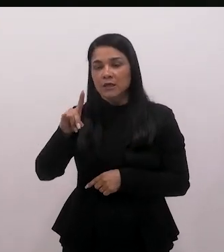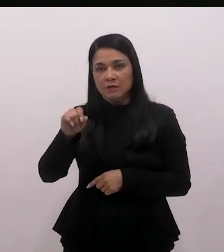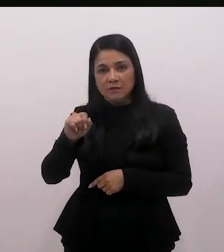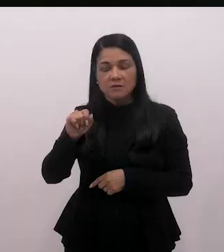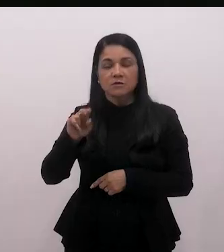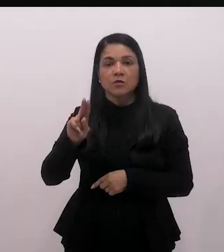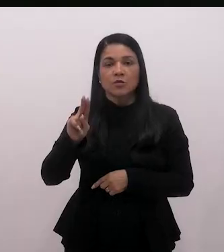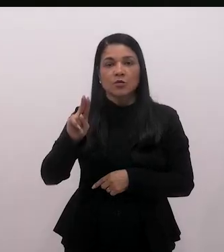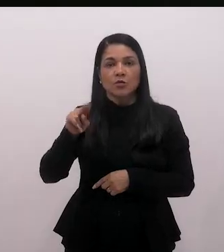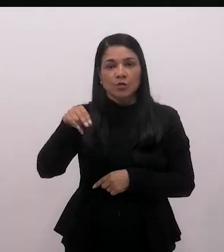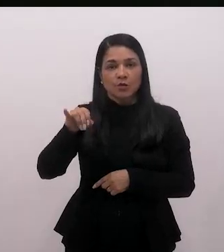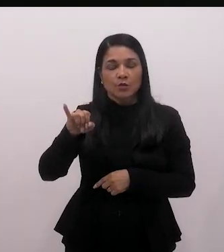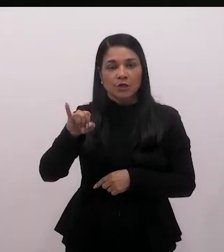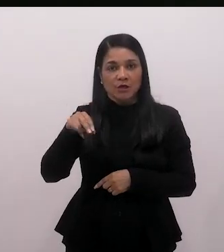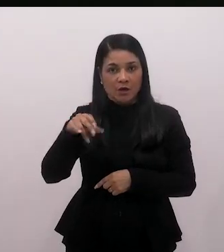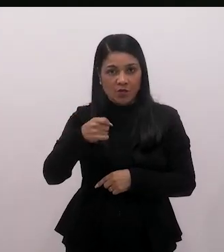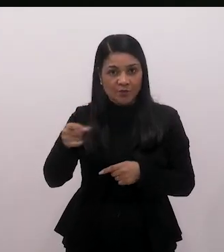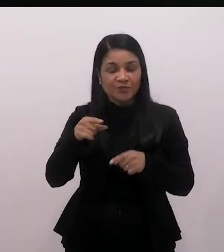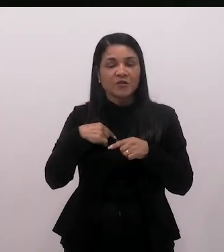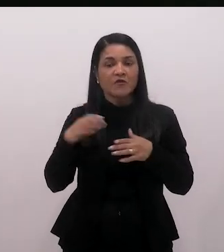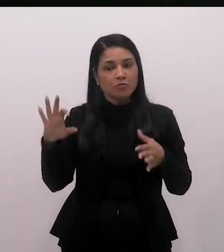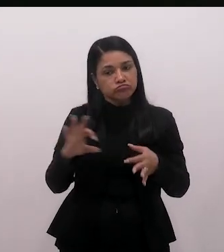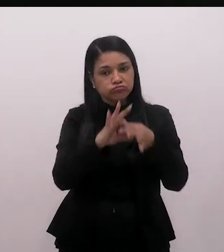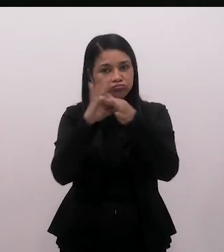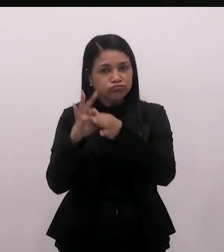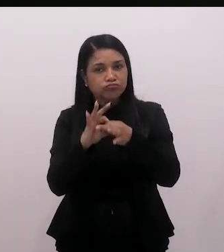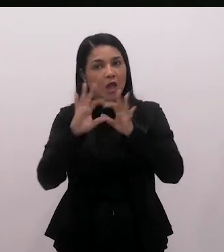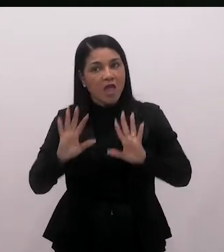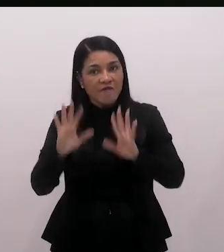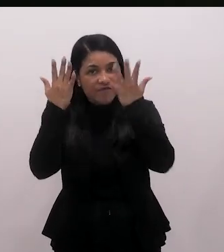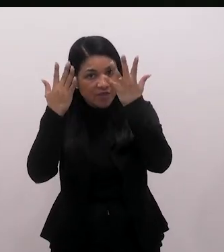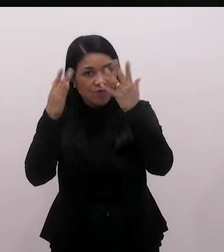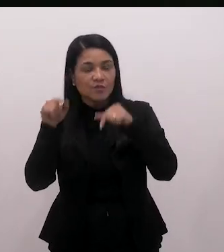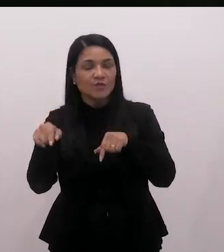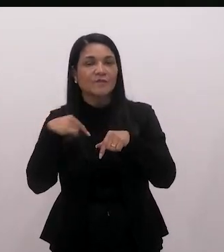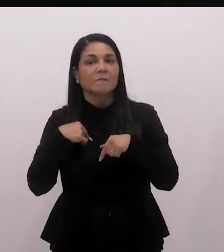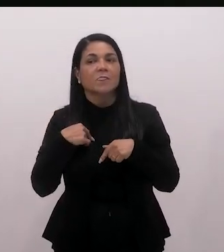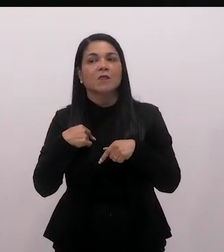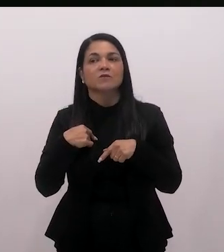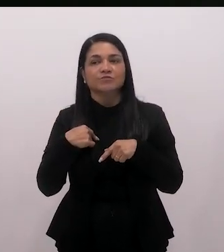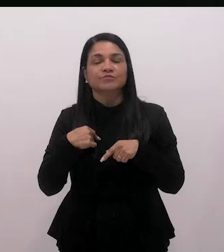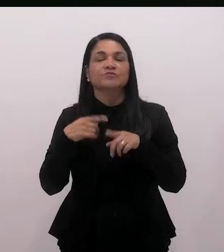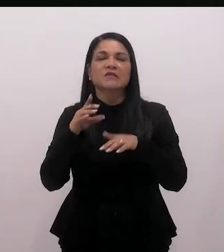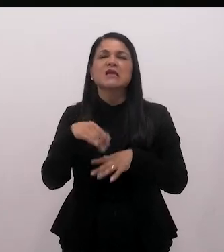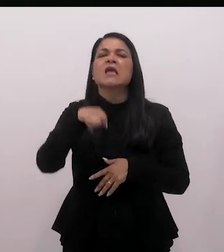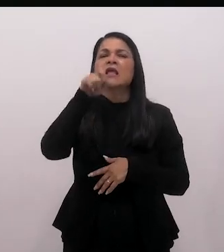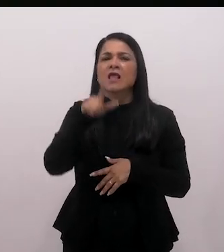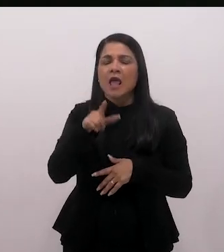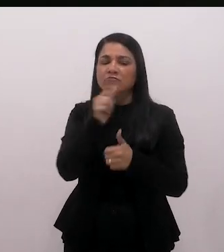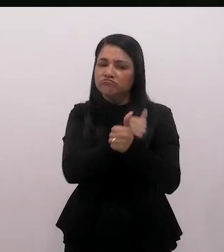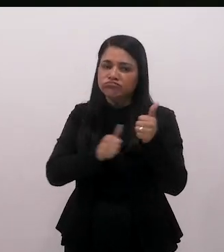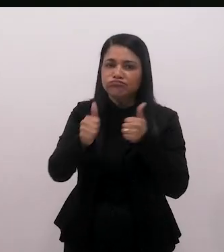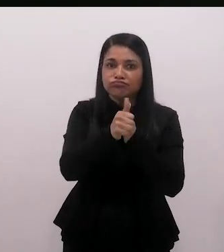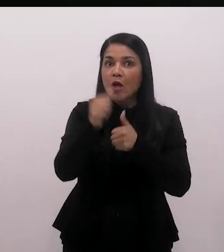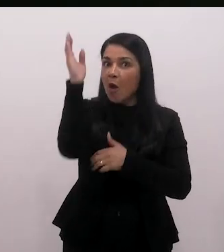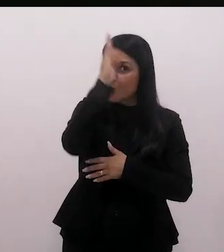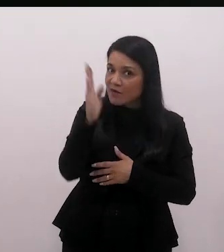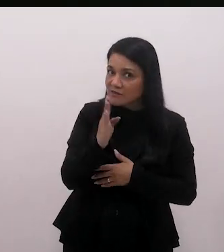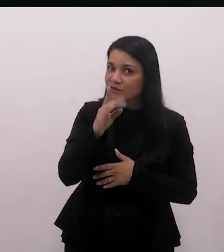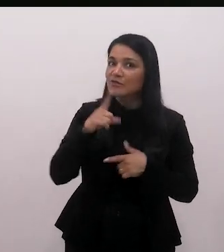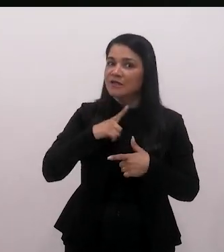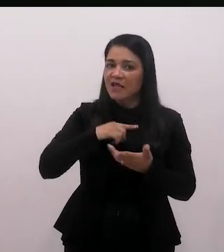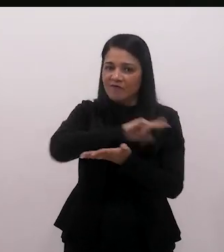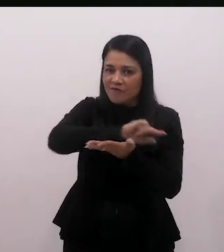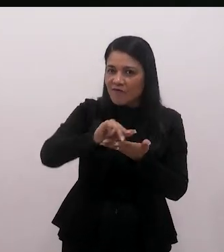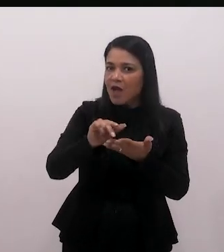em maio, no Dia da Língua, a gente se junta todos e fazemos um evento, mas tem essa lacuna para todos nós. Sim. Quem eu acho que vai chegar na frente é o